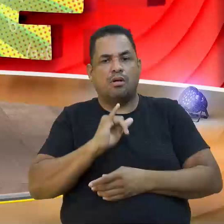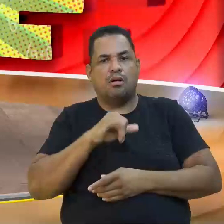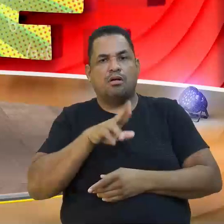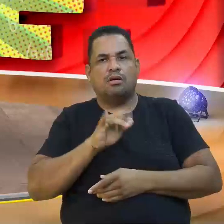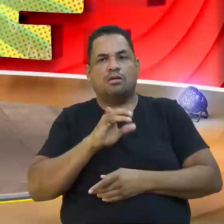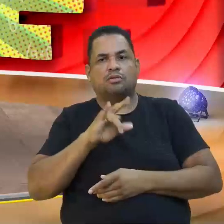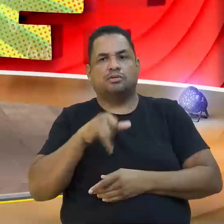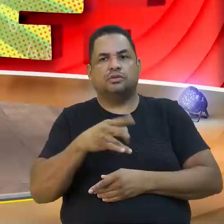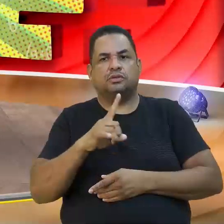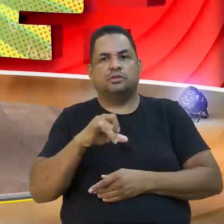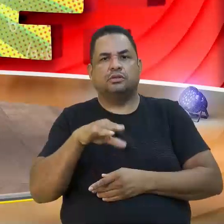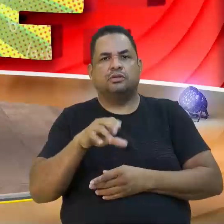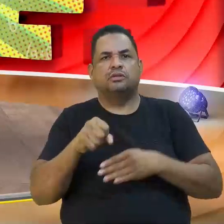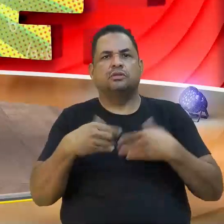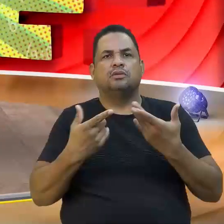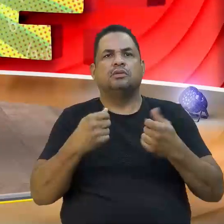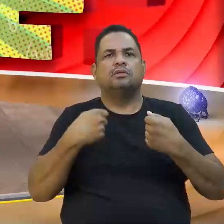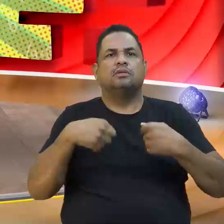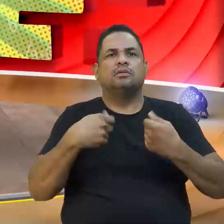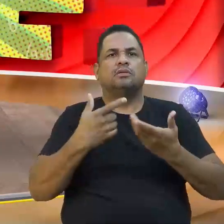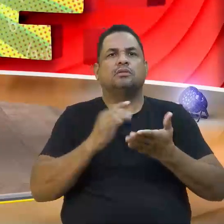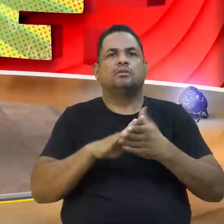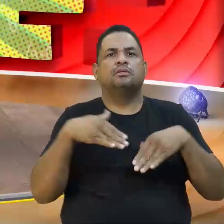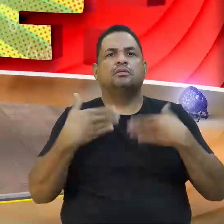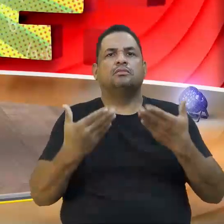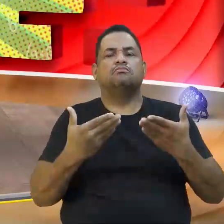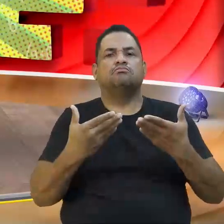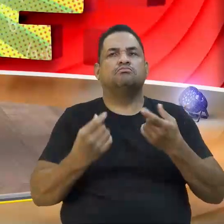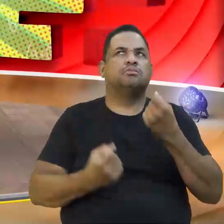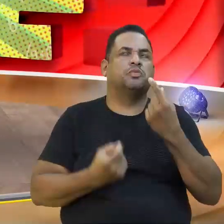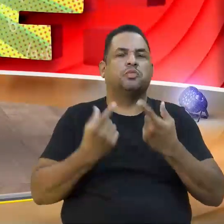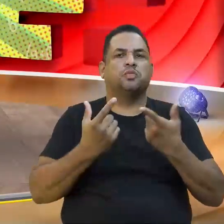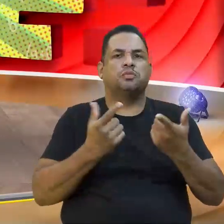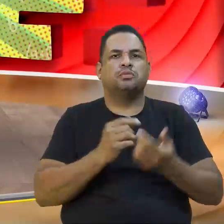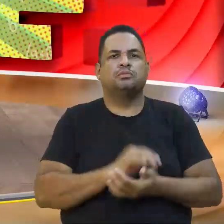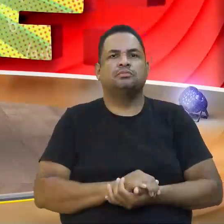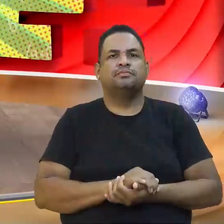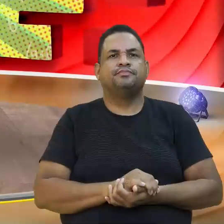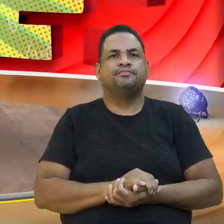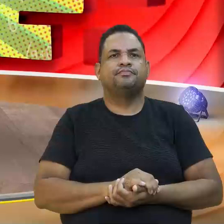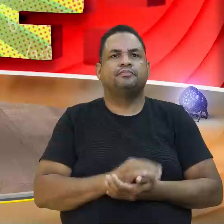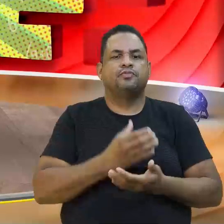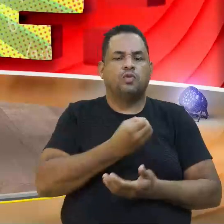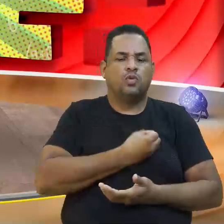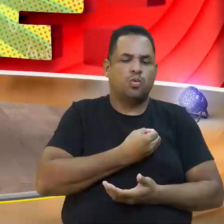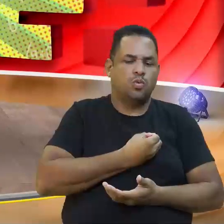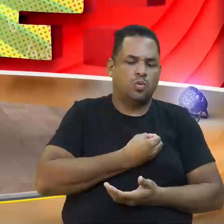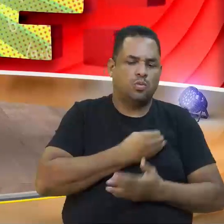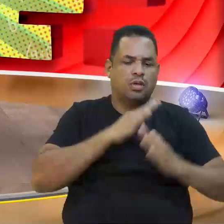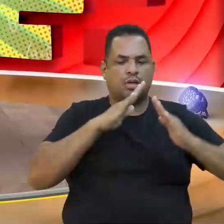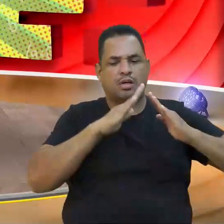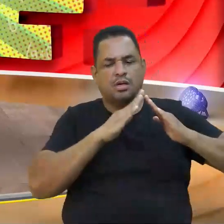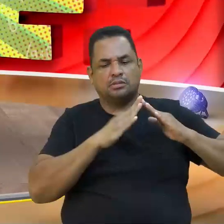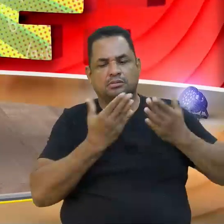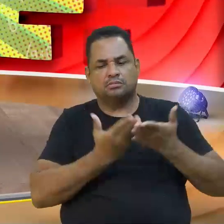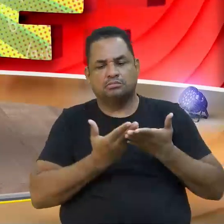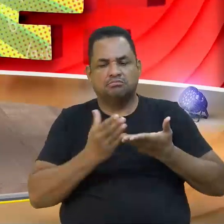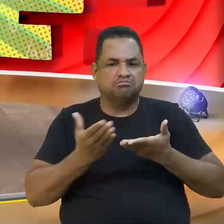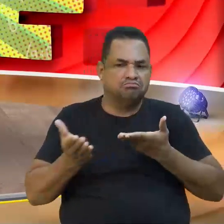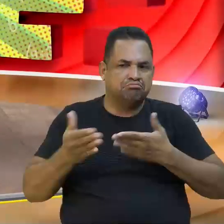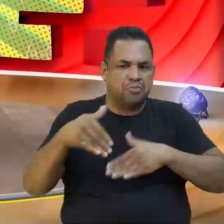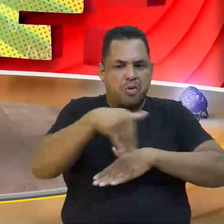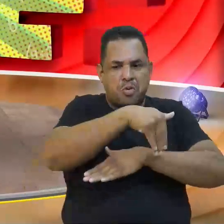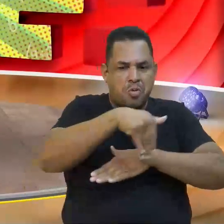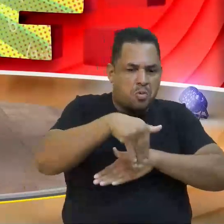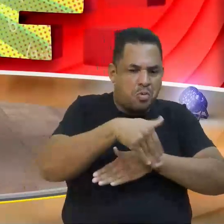Não é. O que precisa? Você precisa saber mais alguma informação, ou o número da casa, ou entre quais ruas, né? Então, essa parte